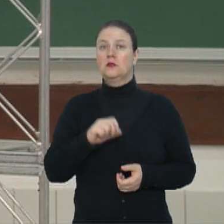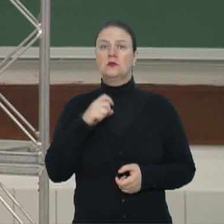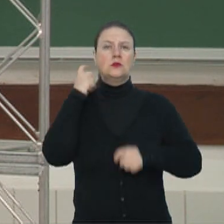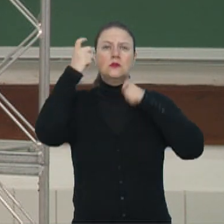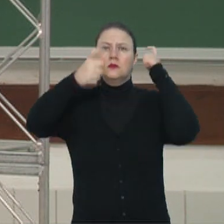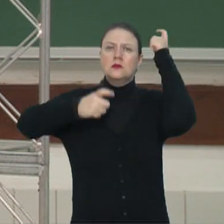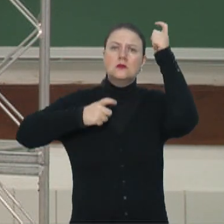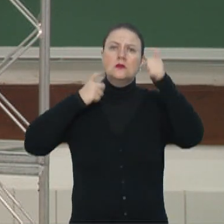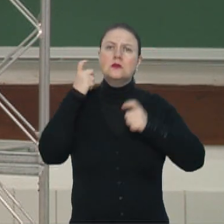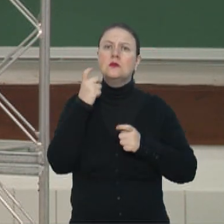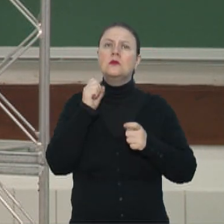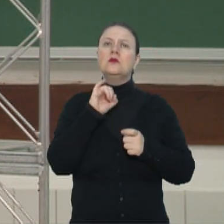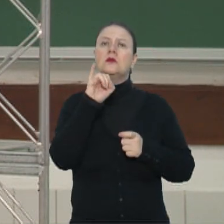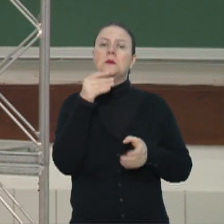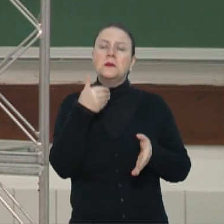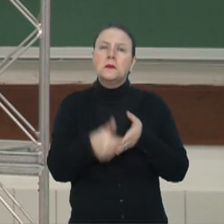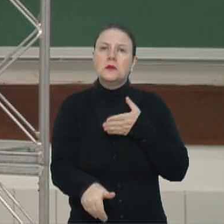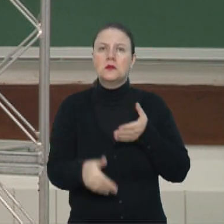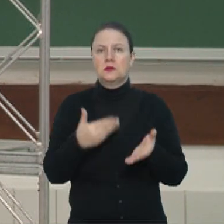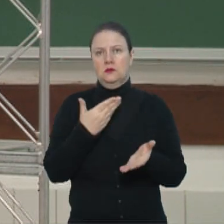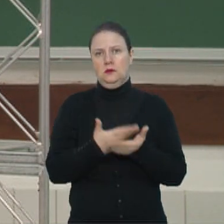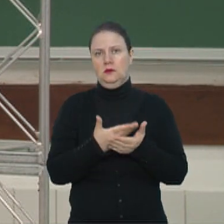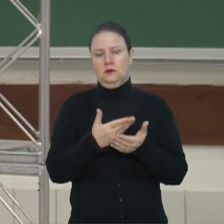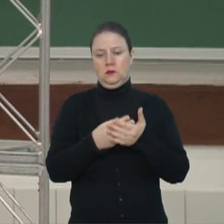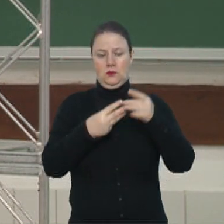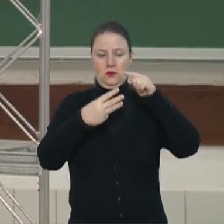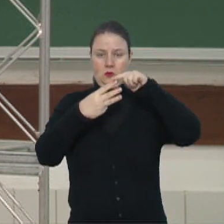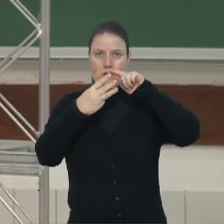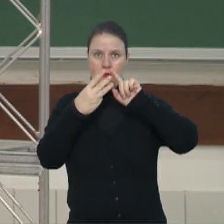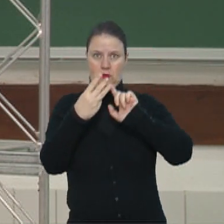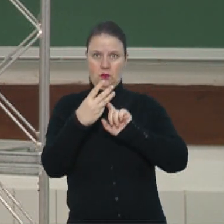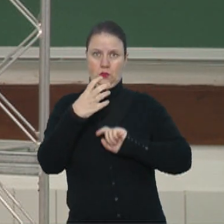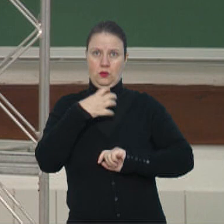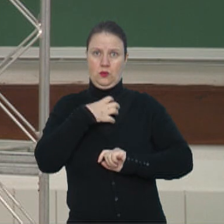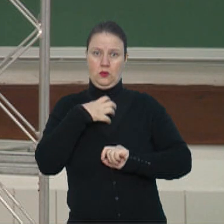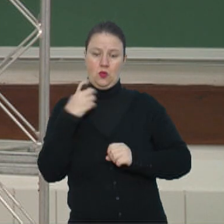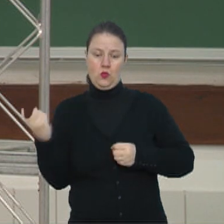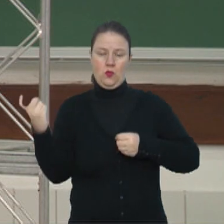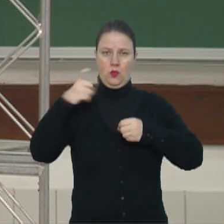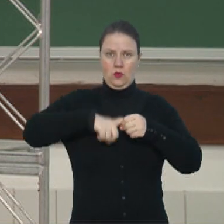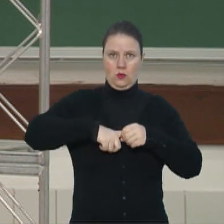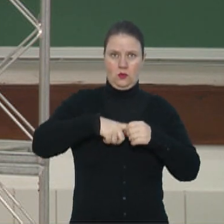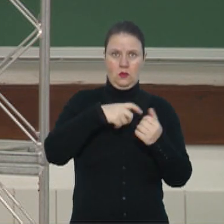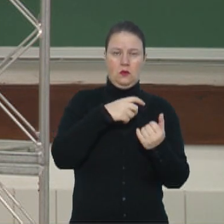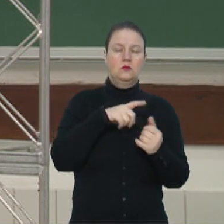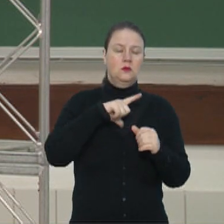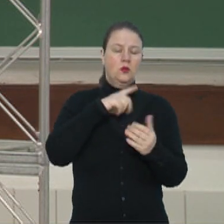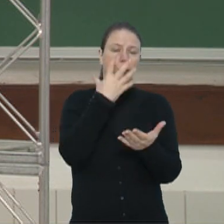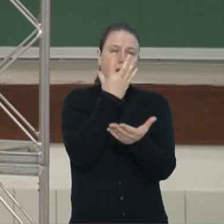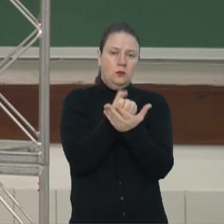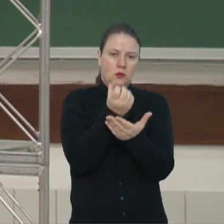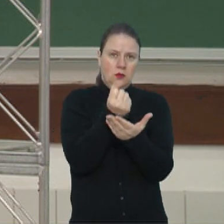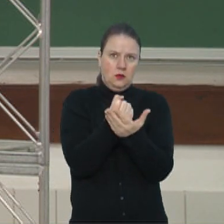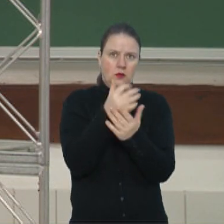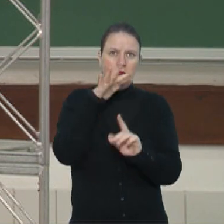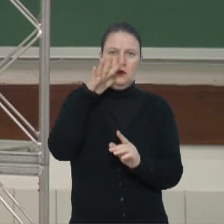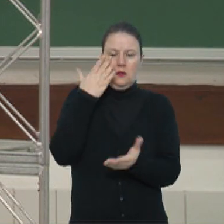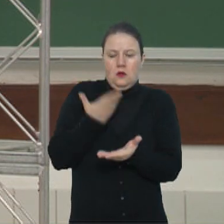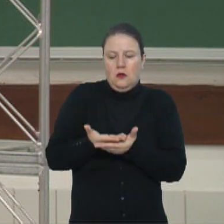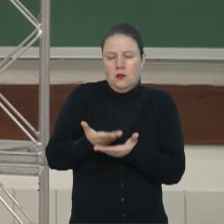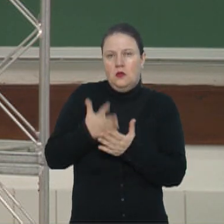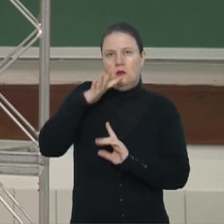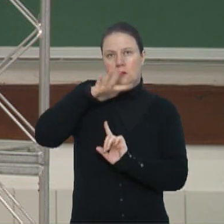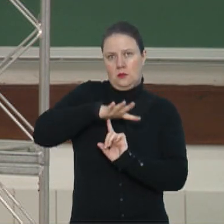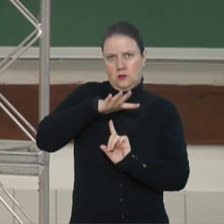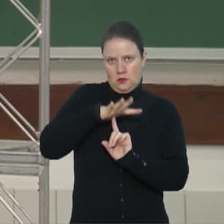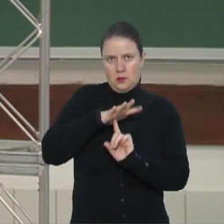aula. Você tem três maneiras de revê-la. Você pode acessar o aplicativo Aula Paraná. Lá você encontra também